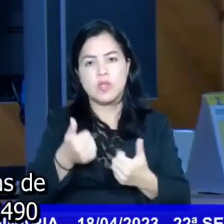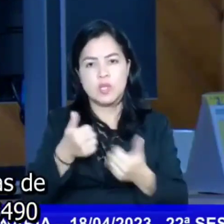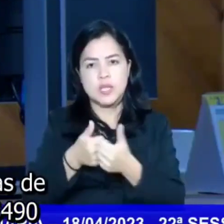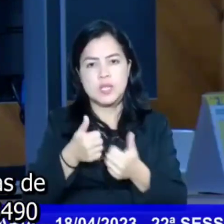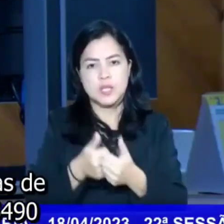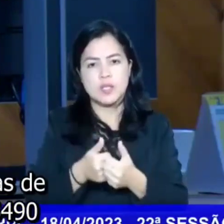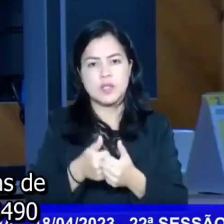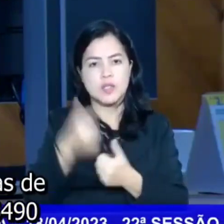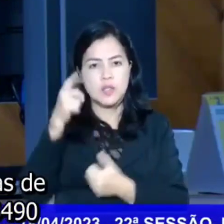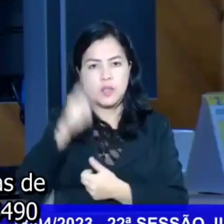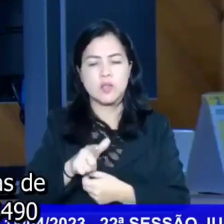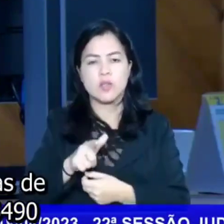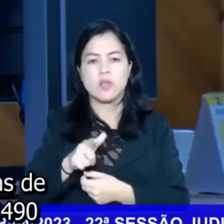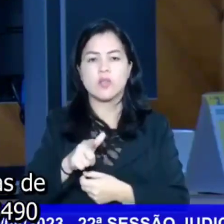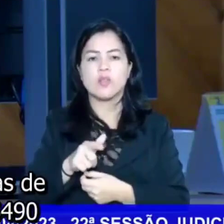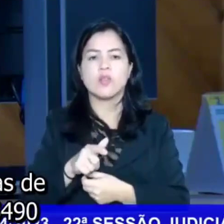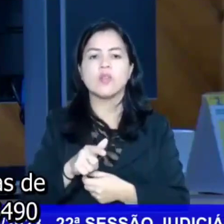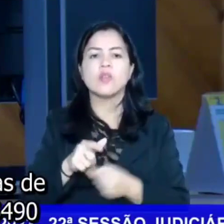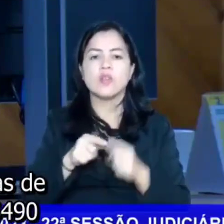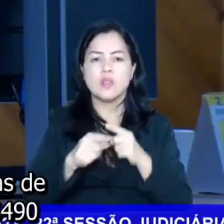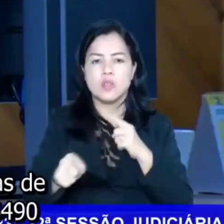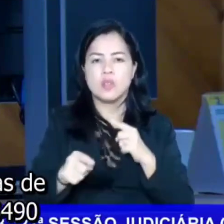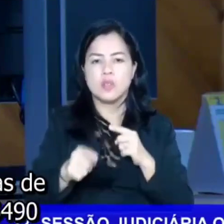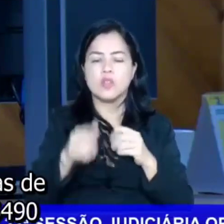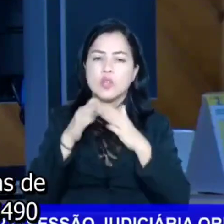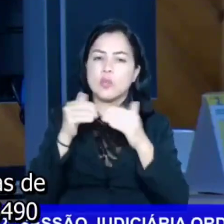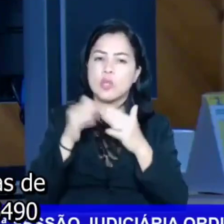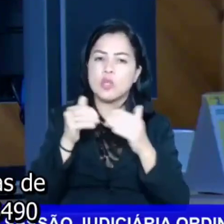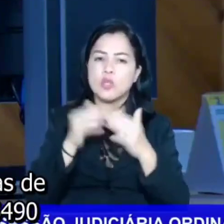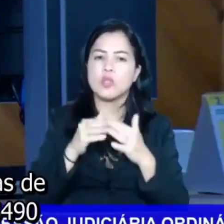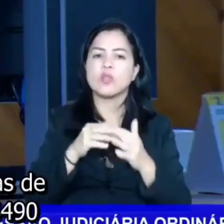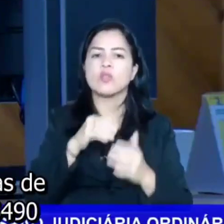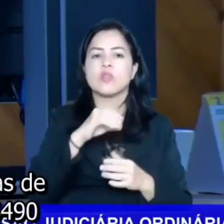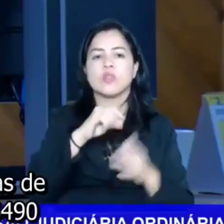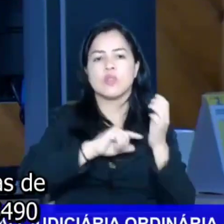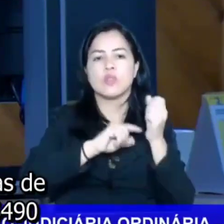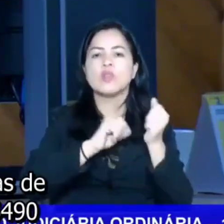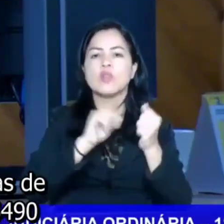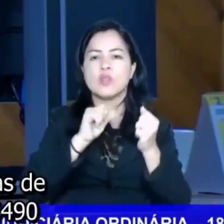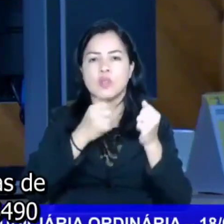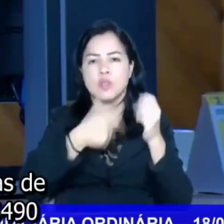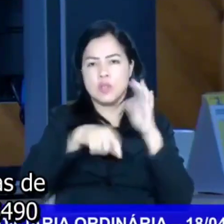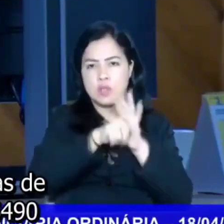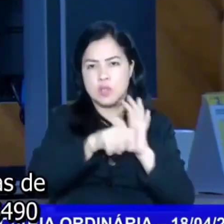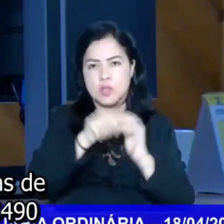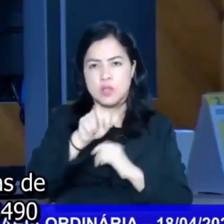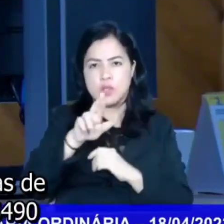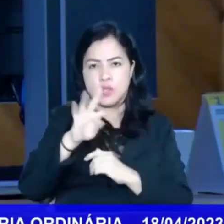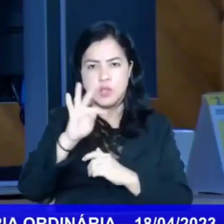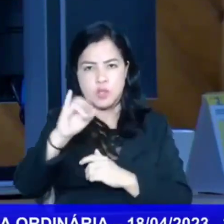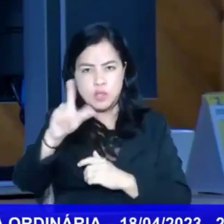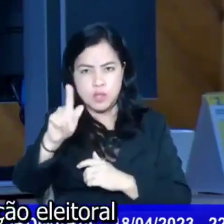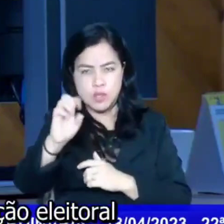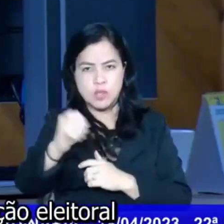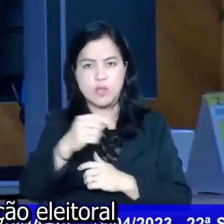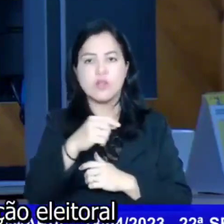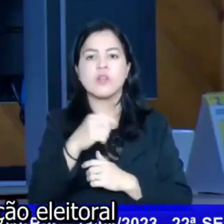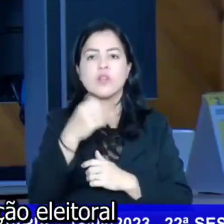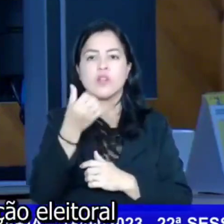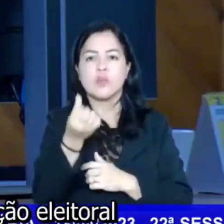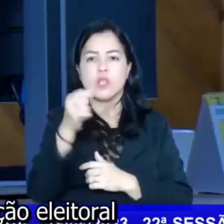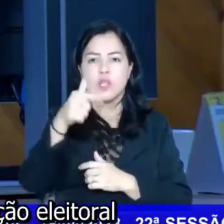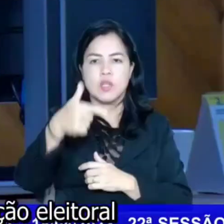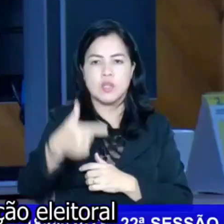de adequação típica às causas de pedir do artigo 22 da Lei Complementar 6490, a fim